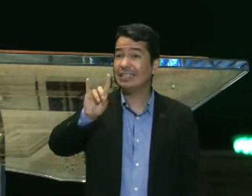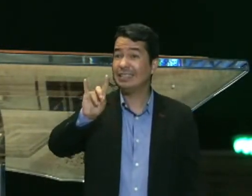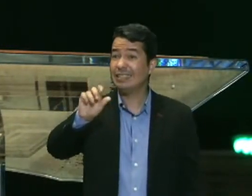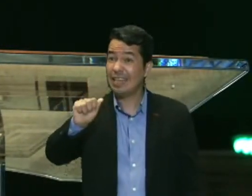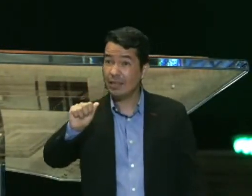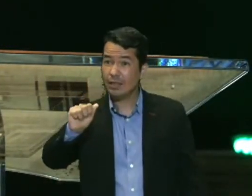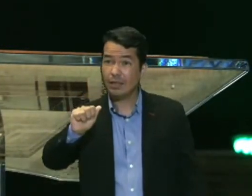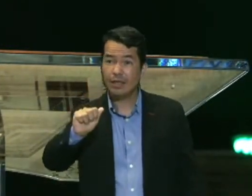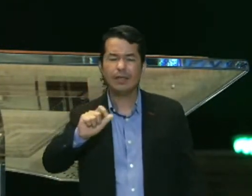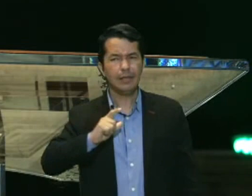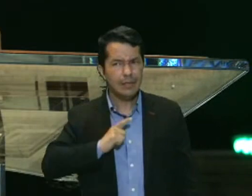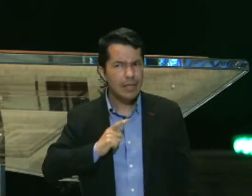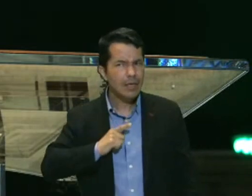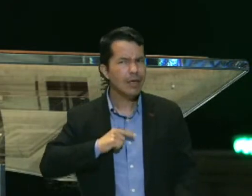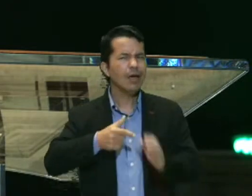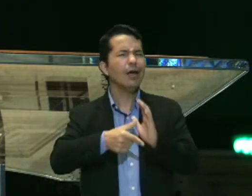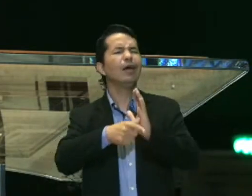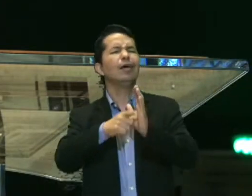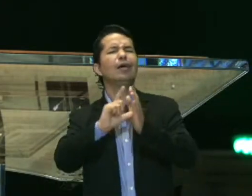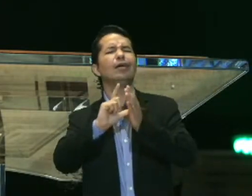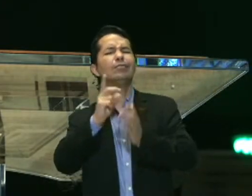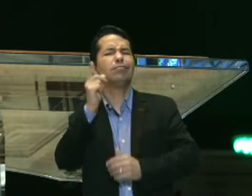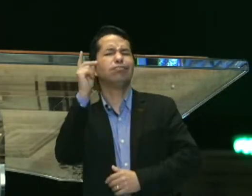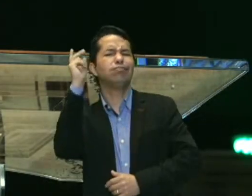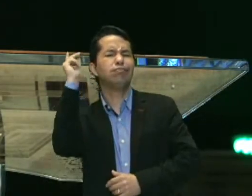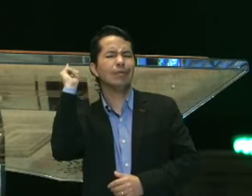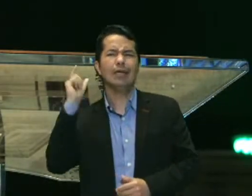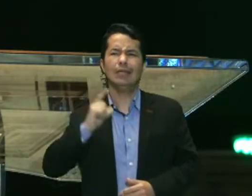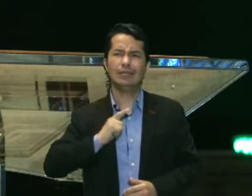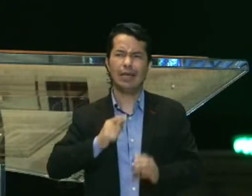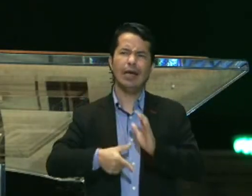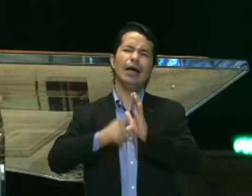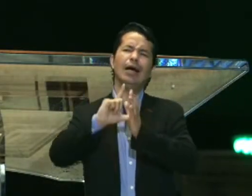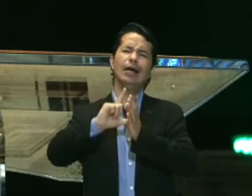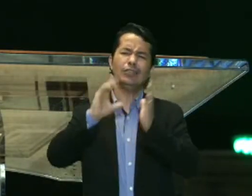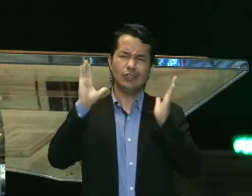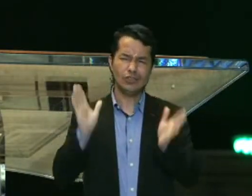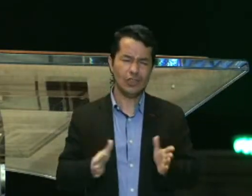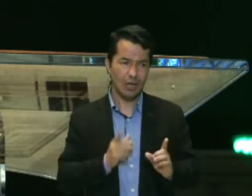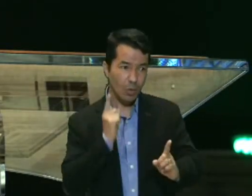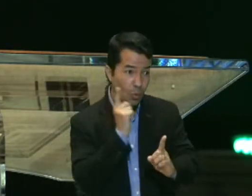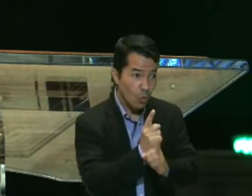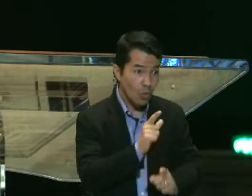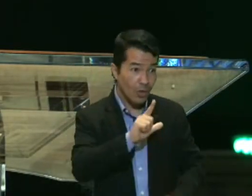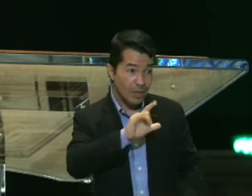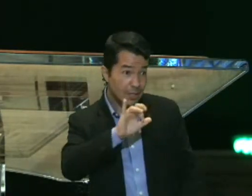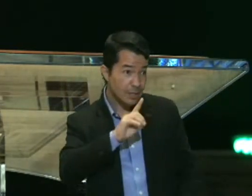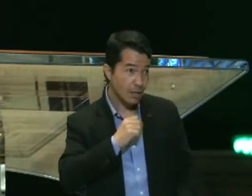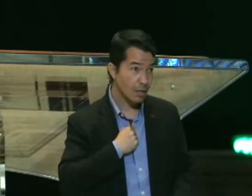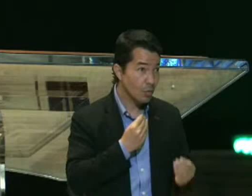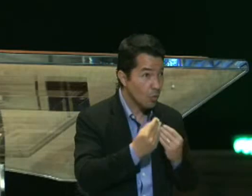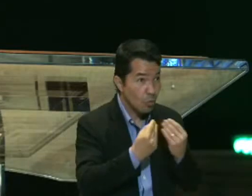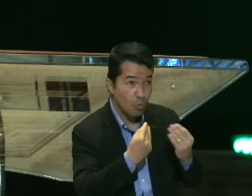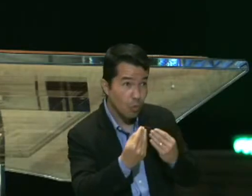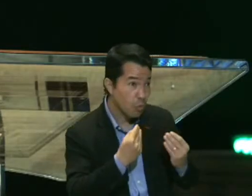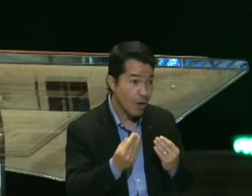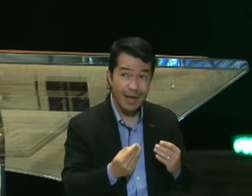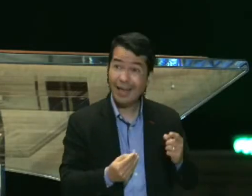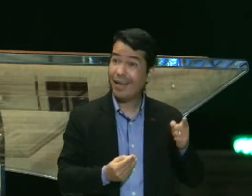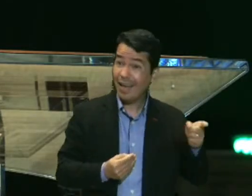muito tempo antes dele ter escrito essa carta novamente a esse povo de Filipe.